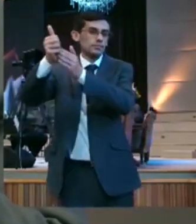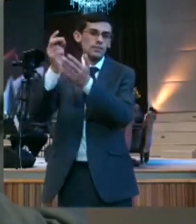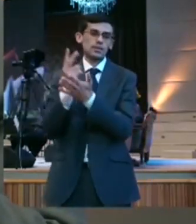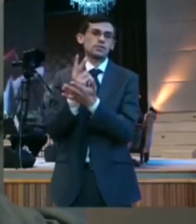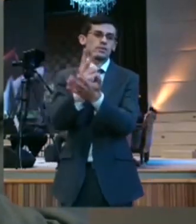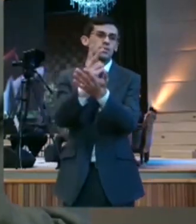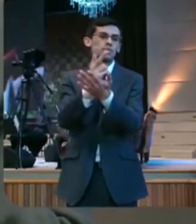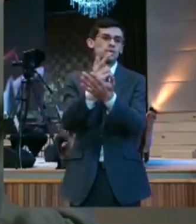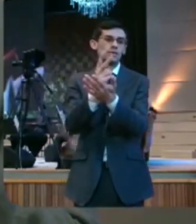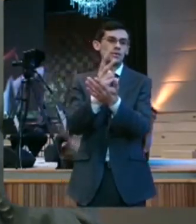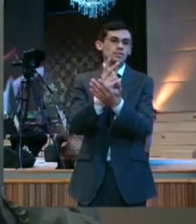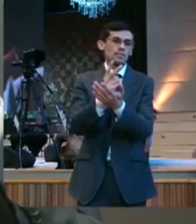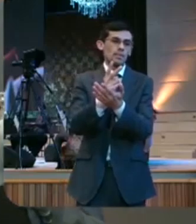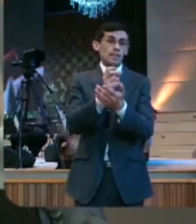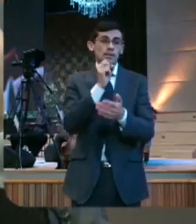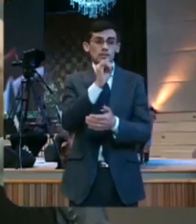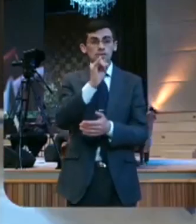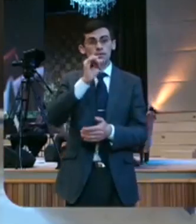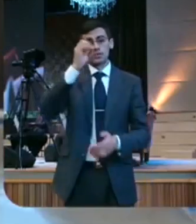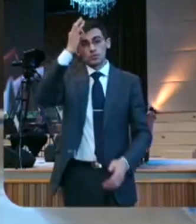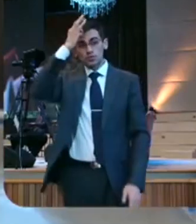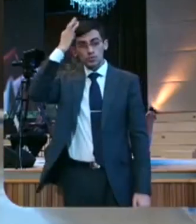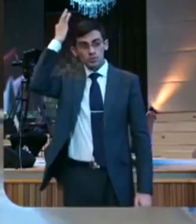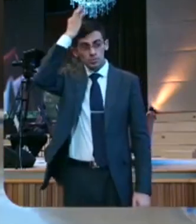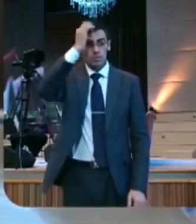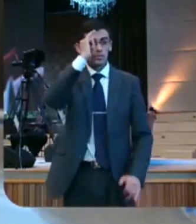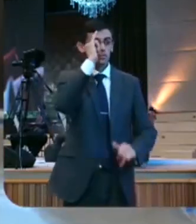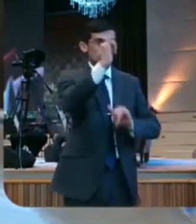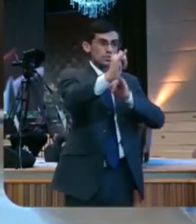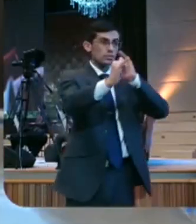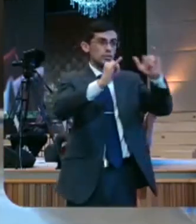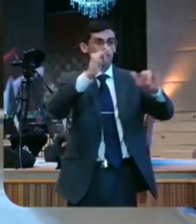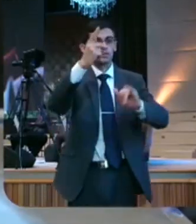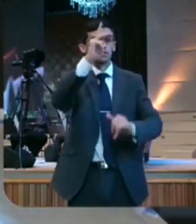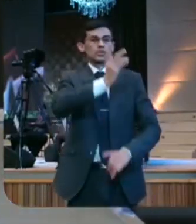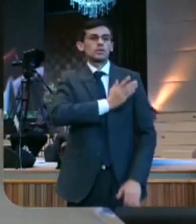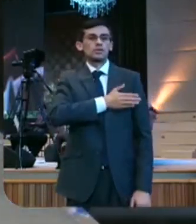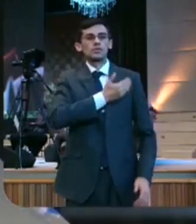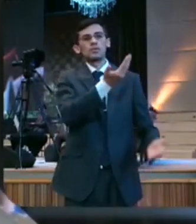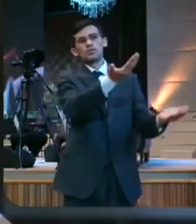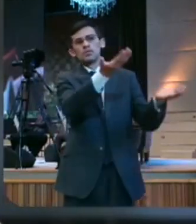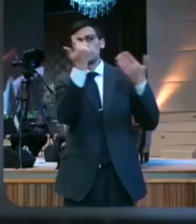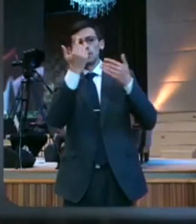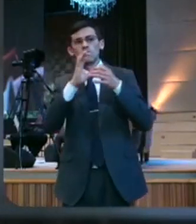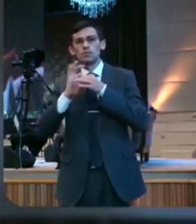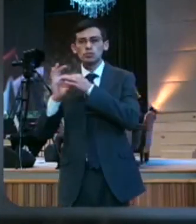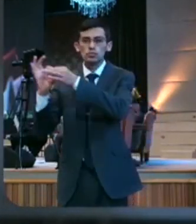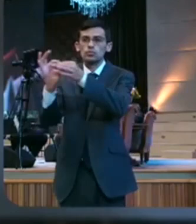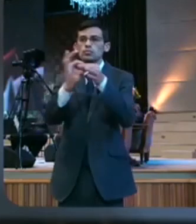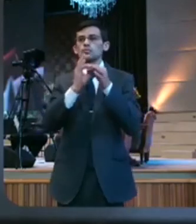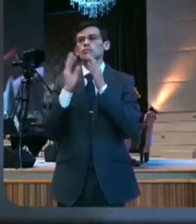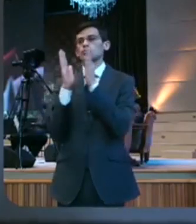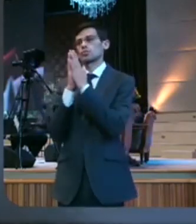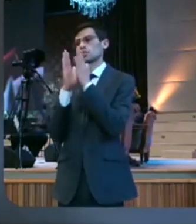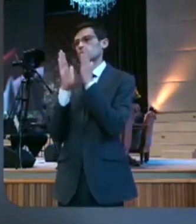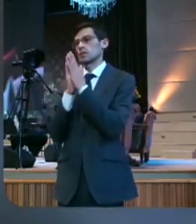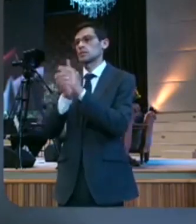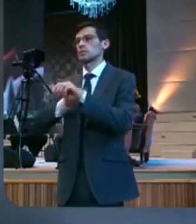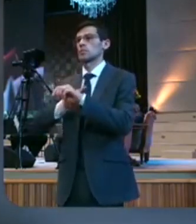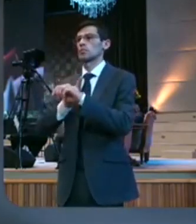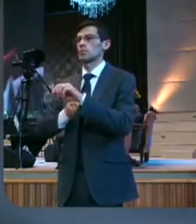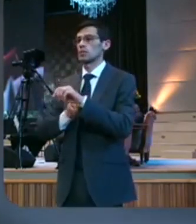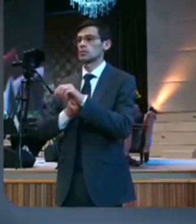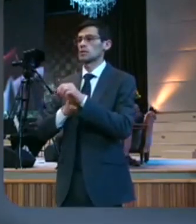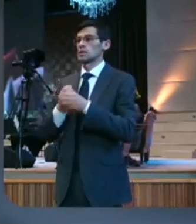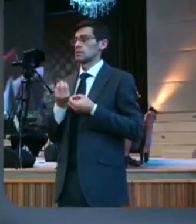assim sucessivamente. Se o Senhor está falando com você, sai do teu lugar, vem para cá, vamos orar junto aqui, nesse momento de consagração,